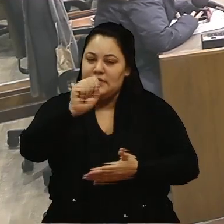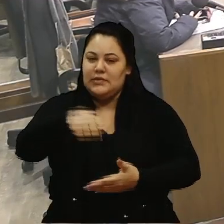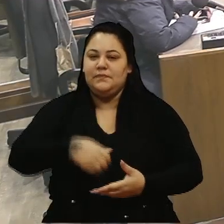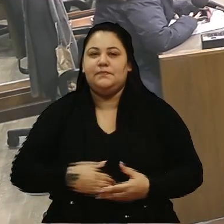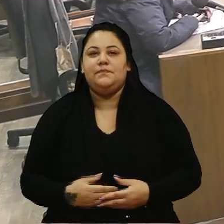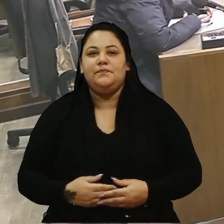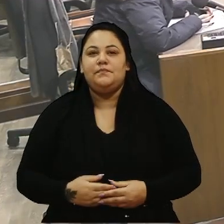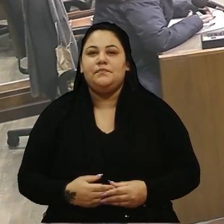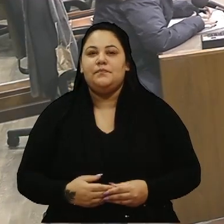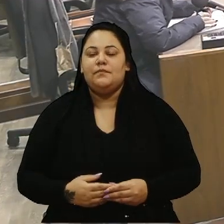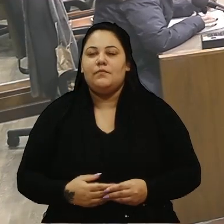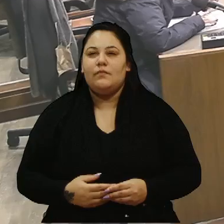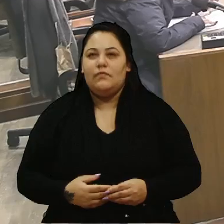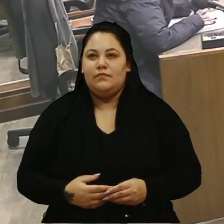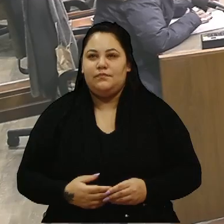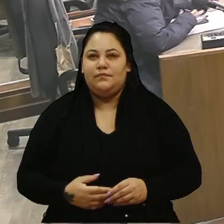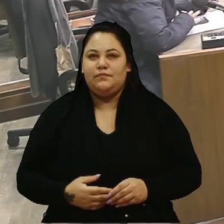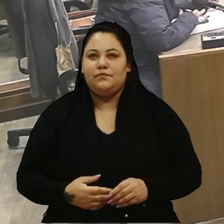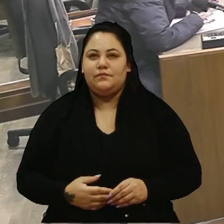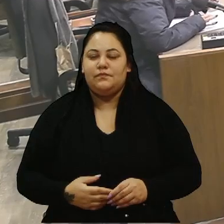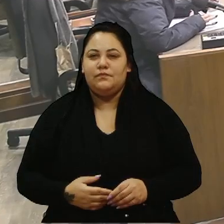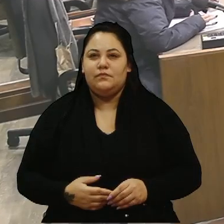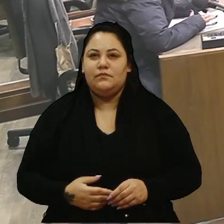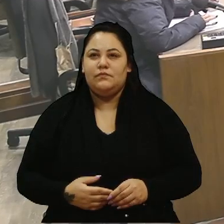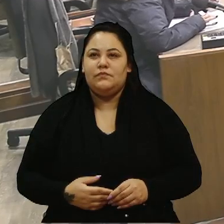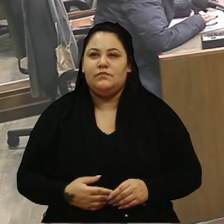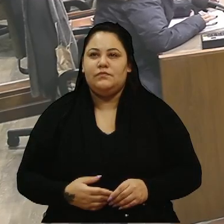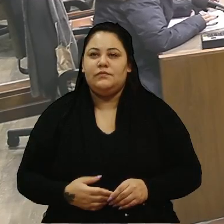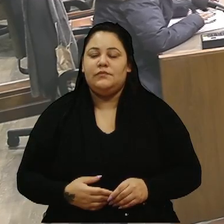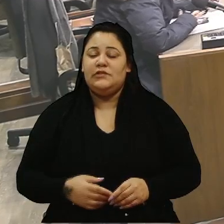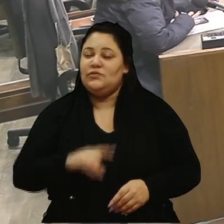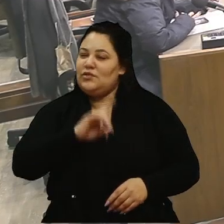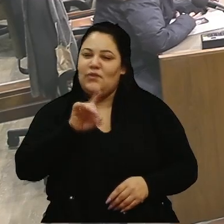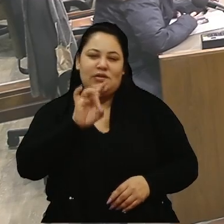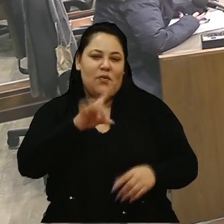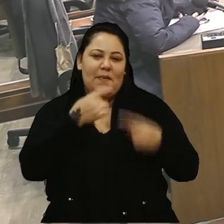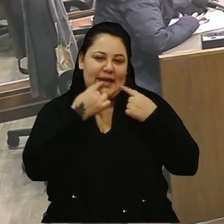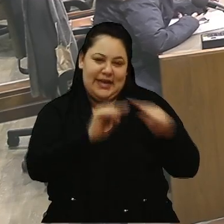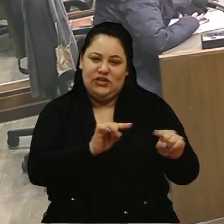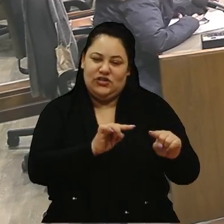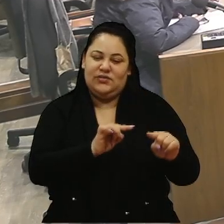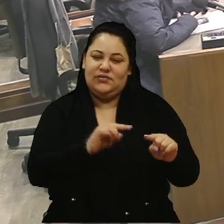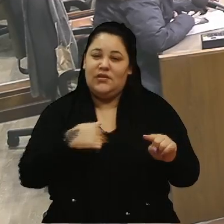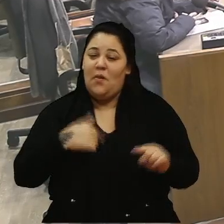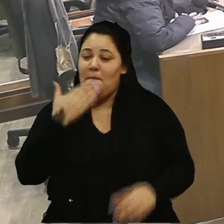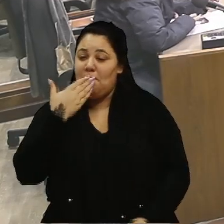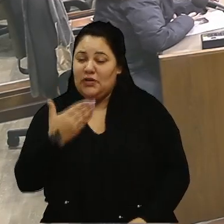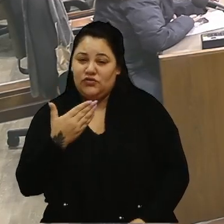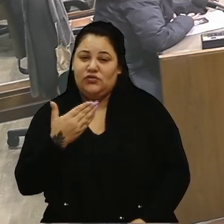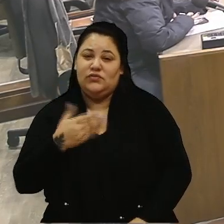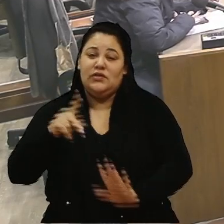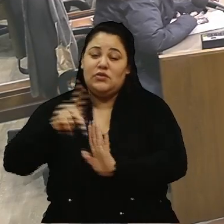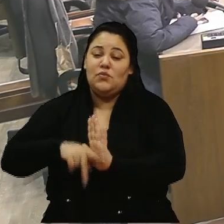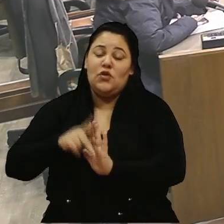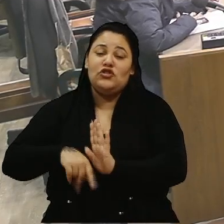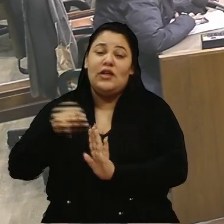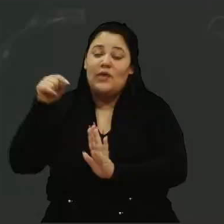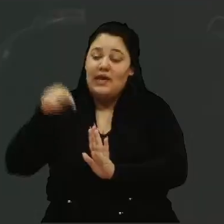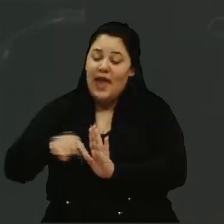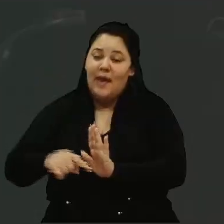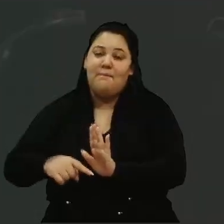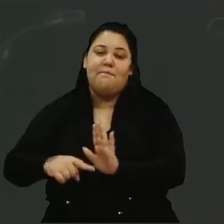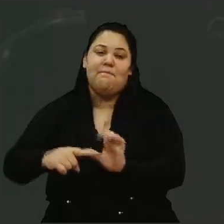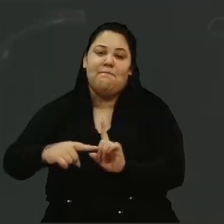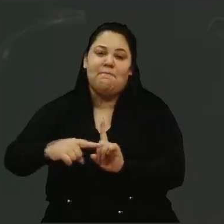Obrigado pela gentileza, vereadora Rosa. Então, mais do que uma crítica, fica um pedido. A gente entende esse projeto como positivo. É um compromisso que